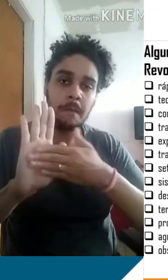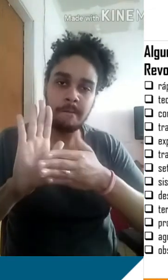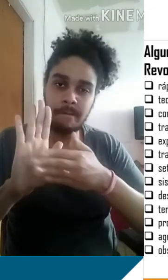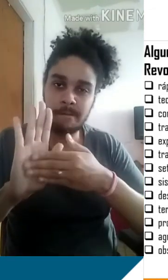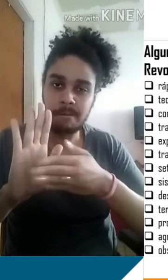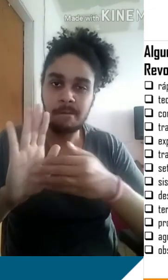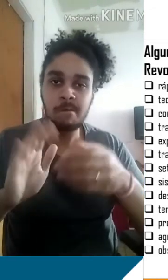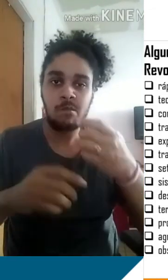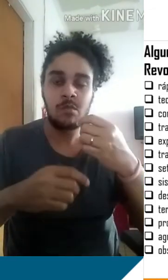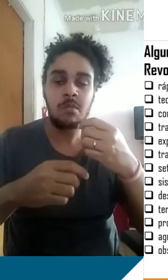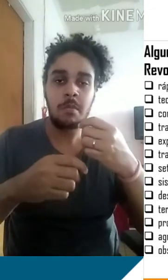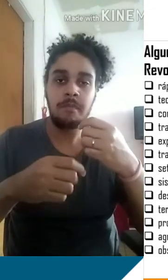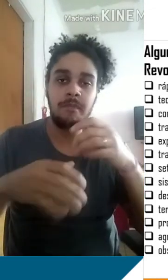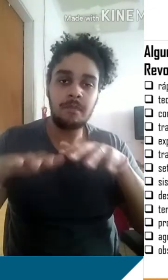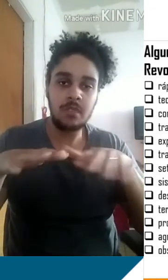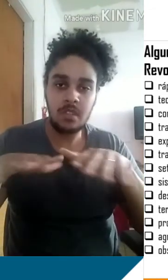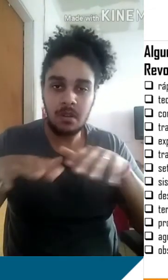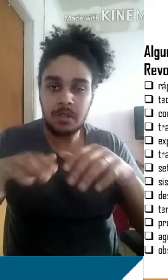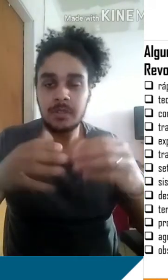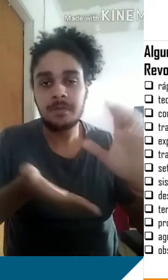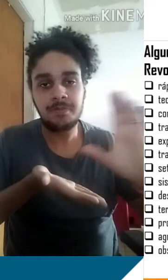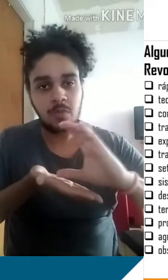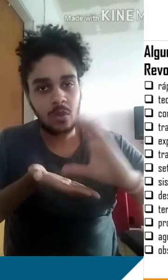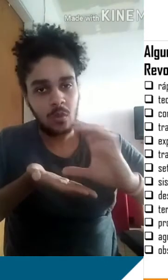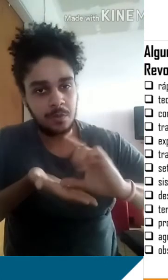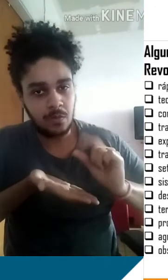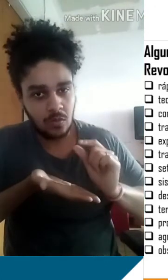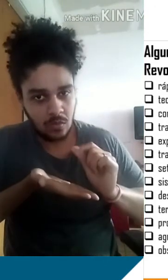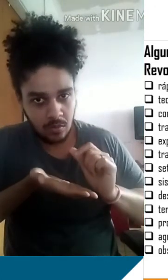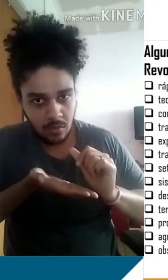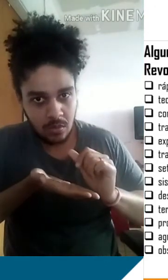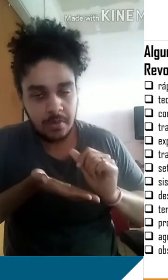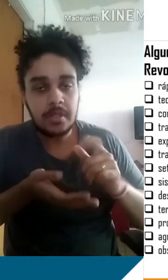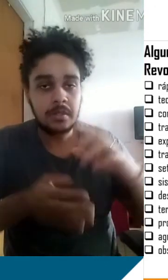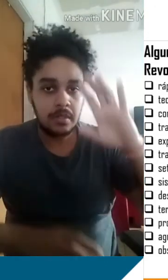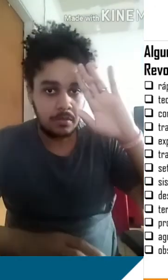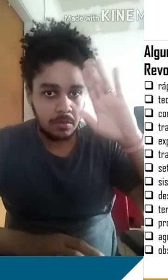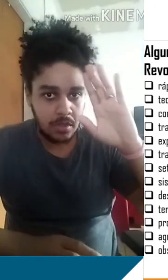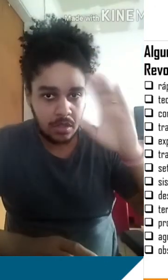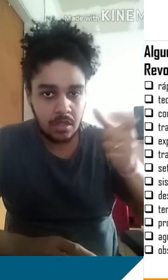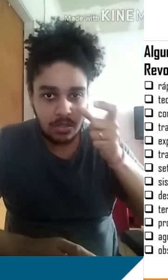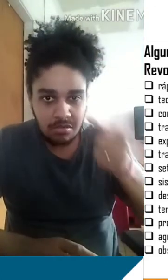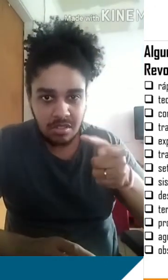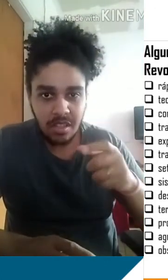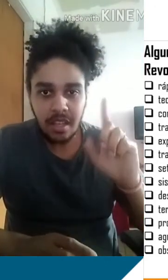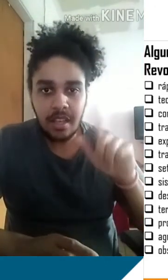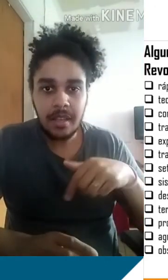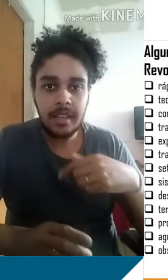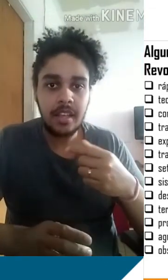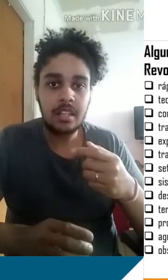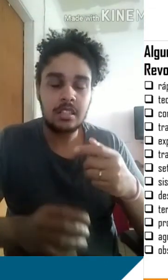Principalmente, uma outra questão super interessante, que é a prerrogativa da descentralização industrial. Como assim descentralização? E